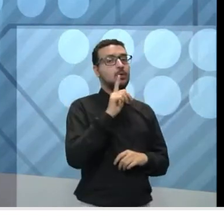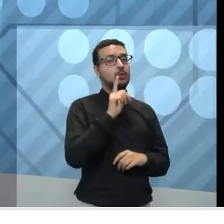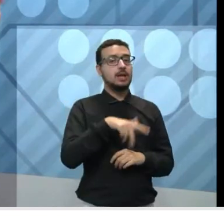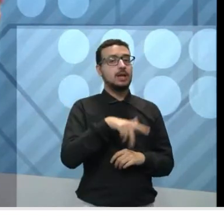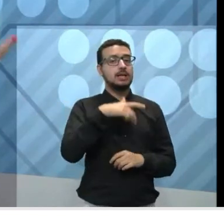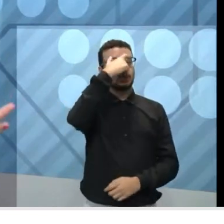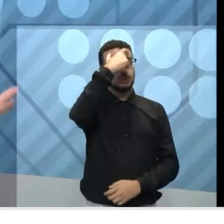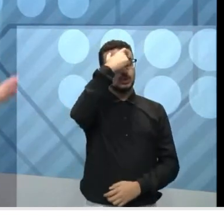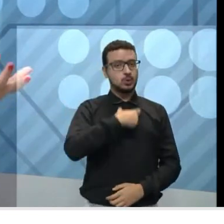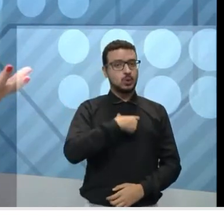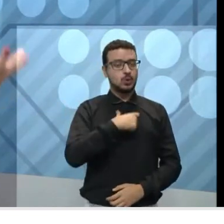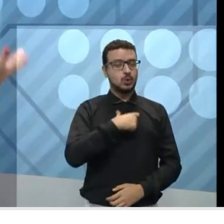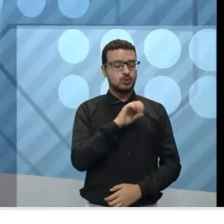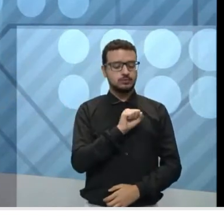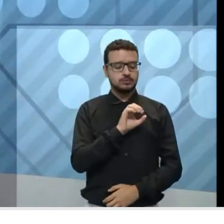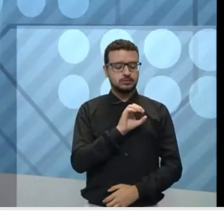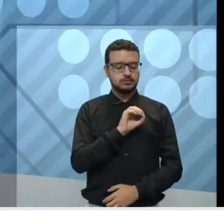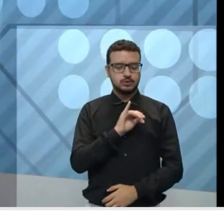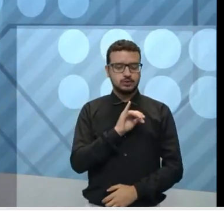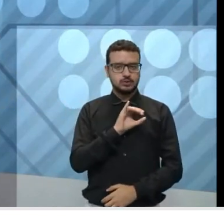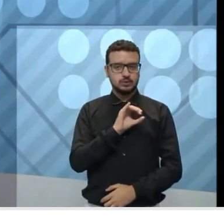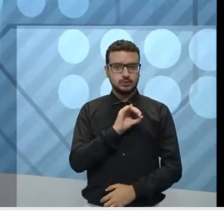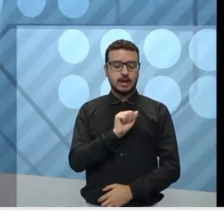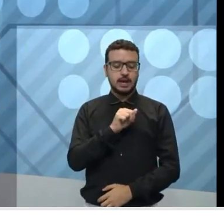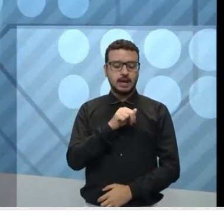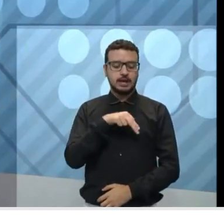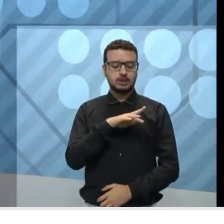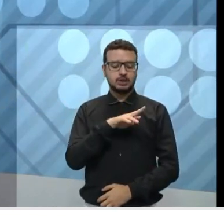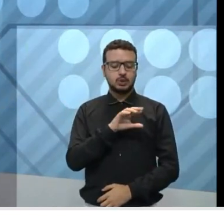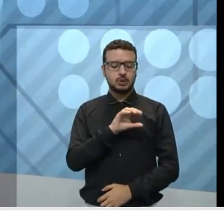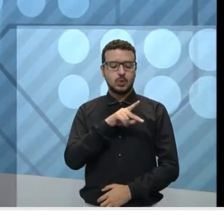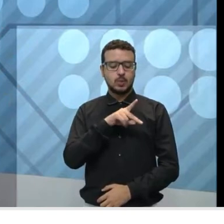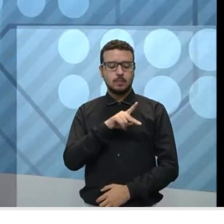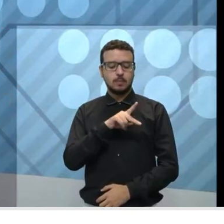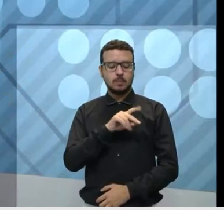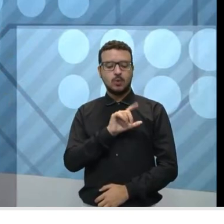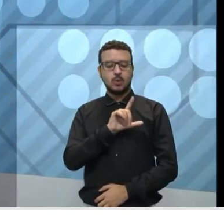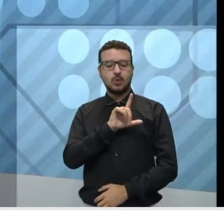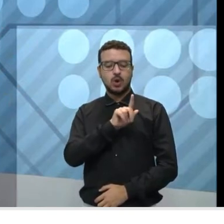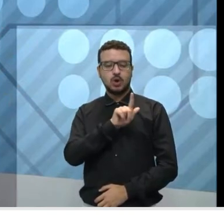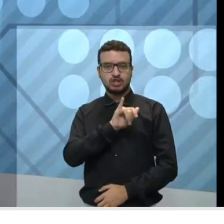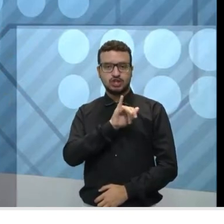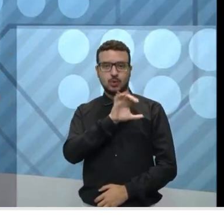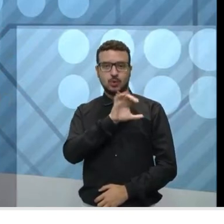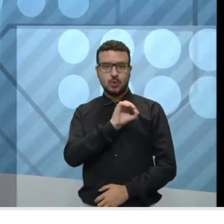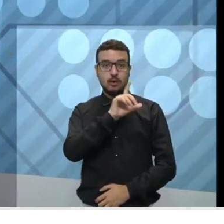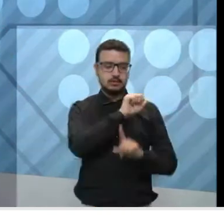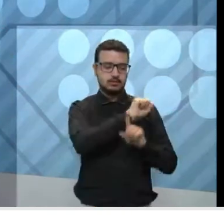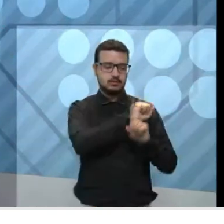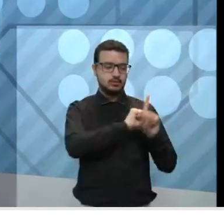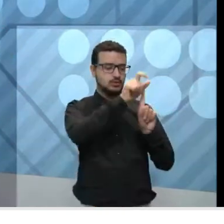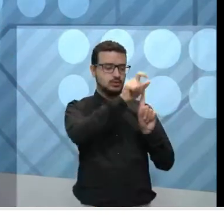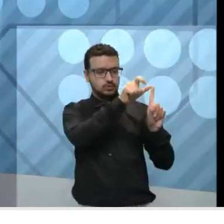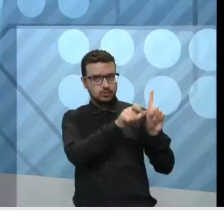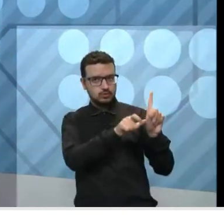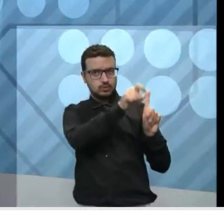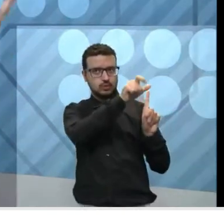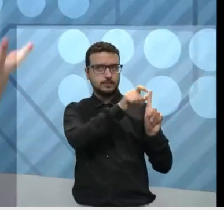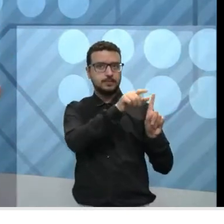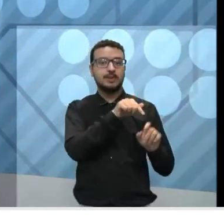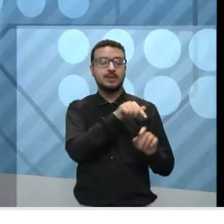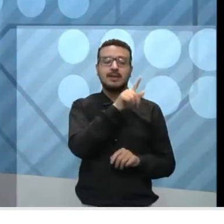auditiva, mas que ele tem uma língua própria, faz parte da comunidade surda, uma comunidade